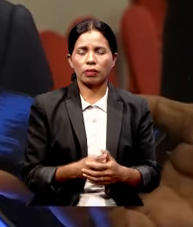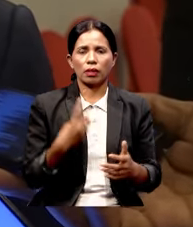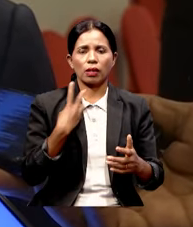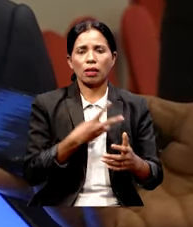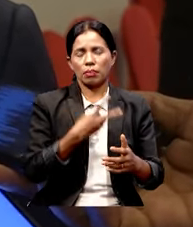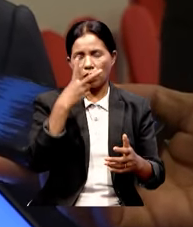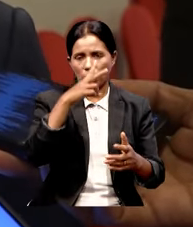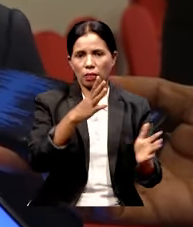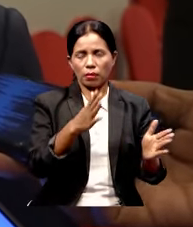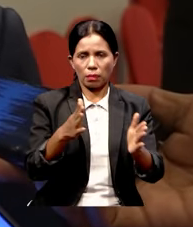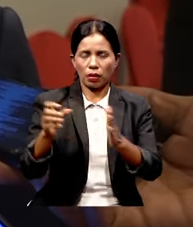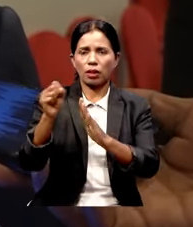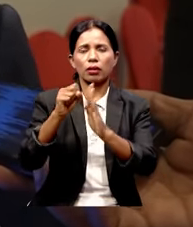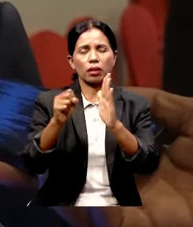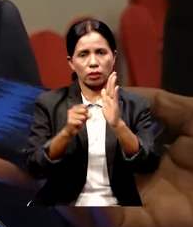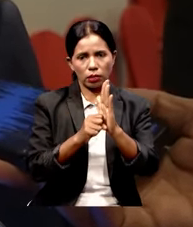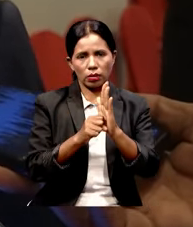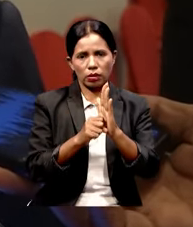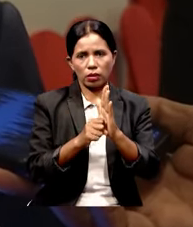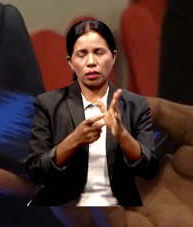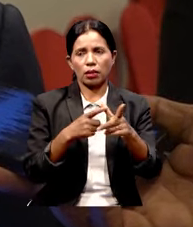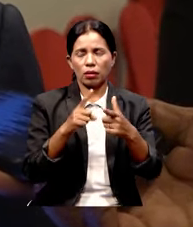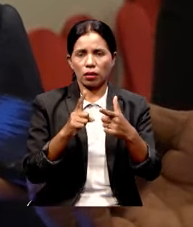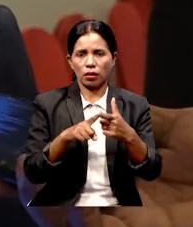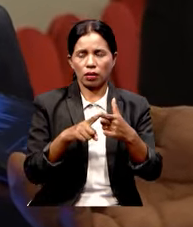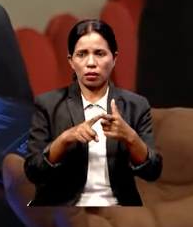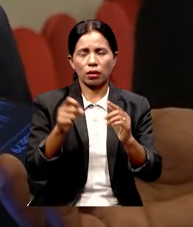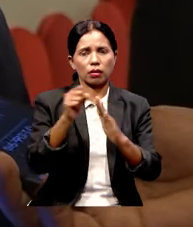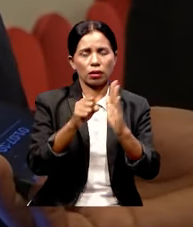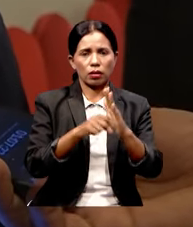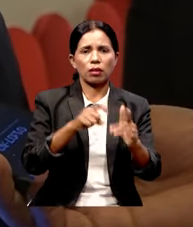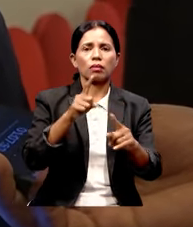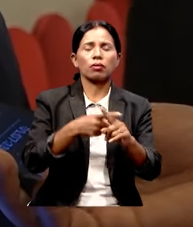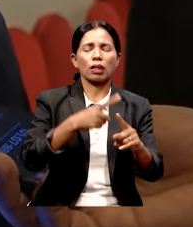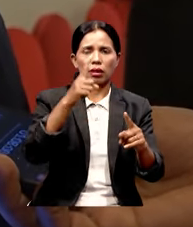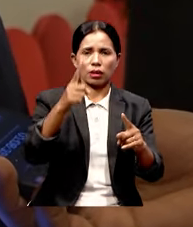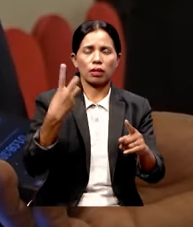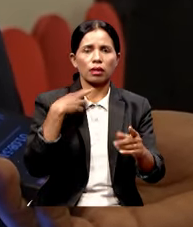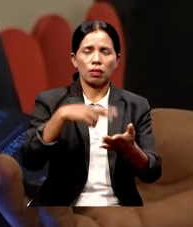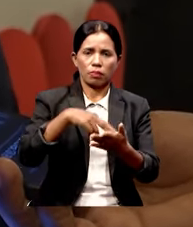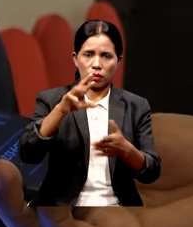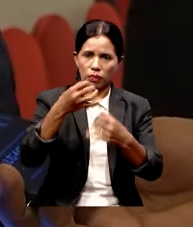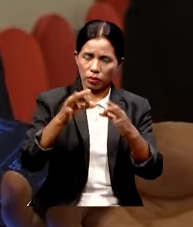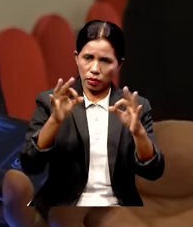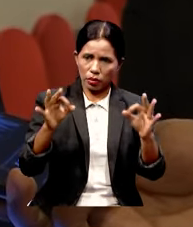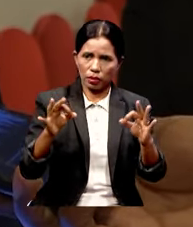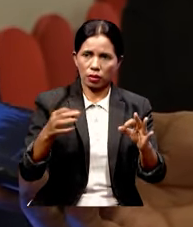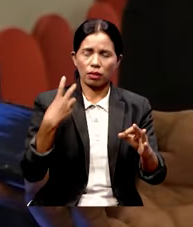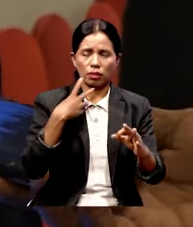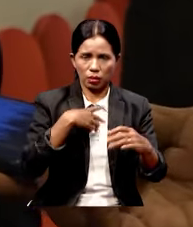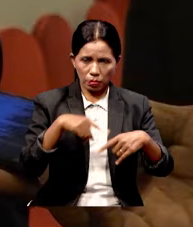ini prepare lah estatuto pada pes kon estatuto saya ya full ini larang kon estatuto aprobado na promulgar pada itu